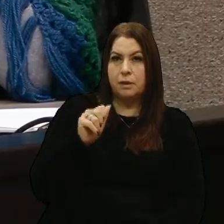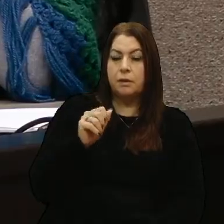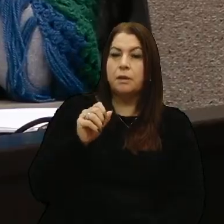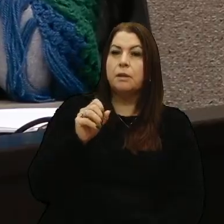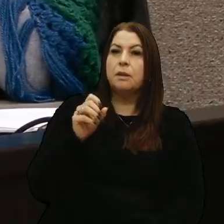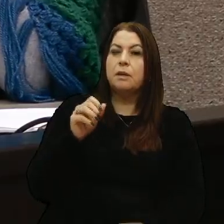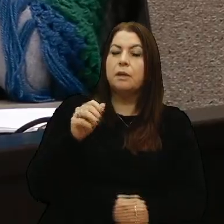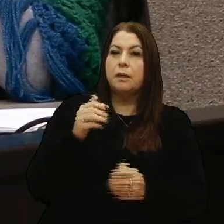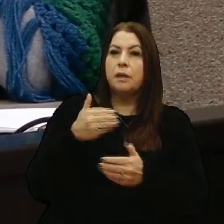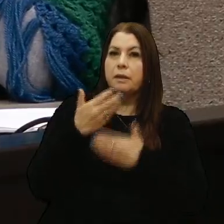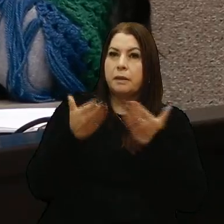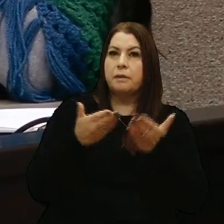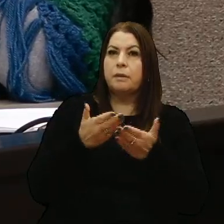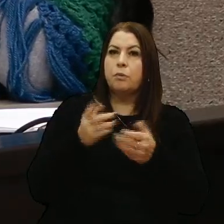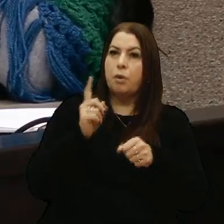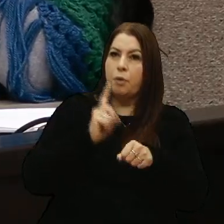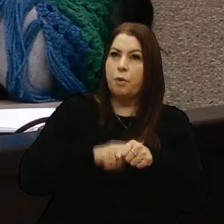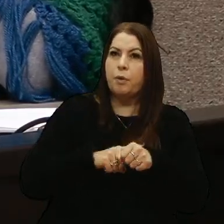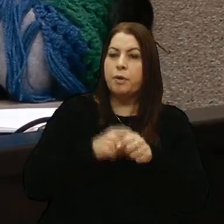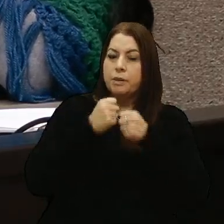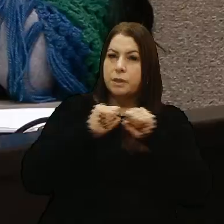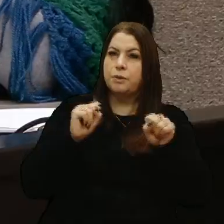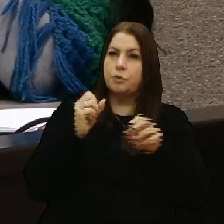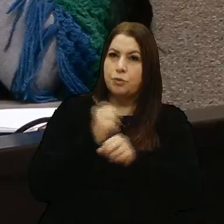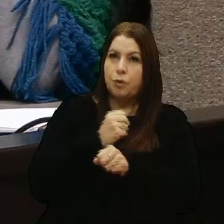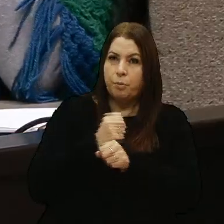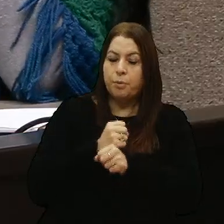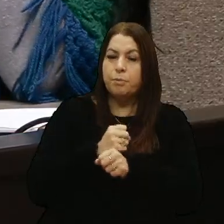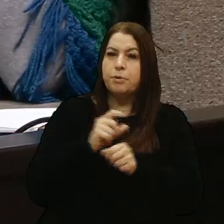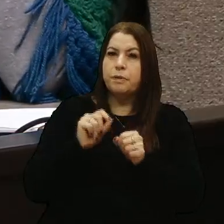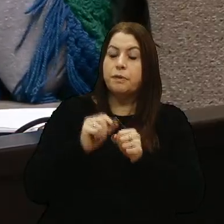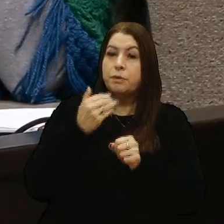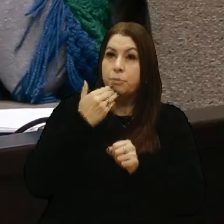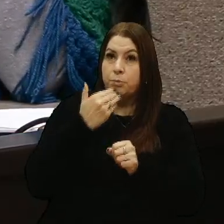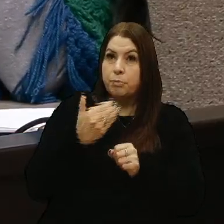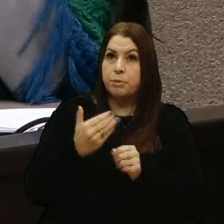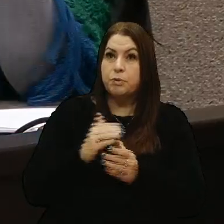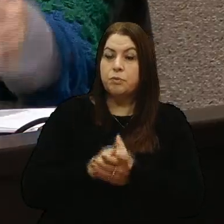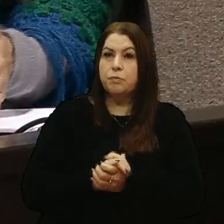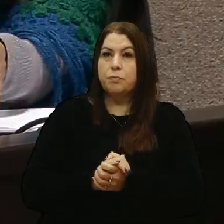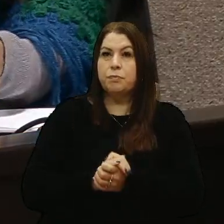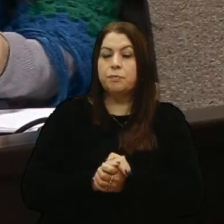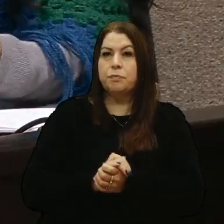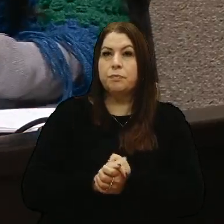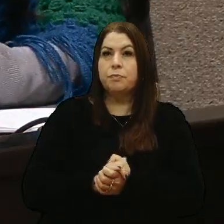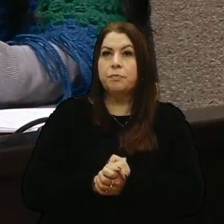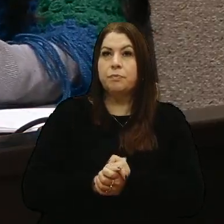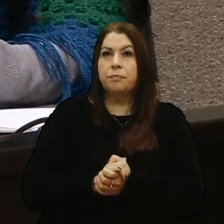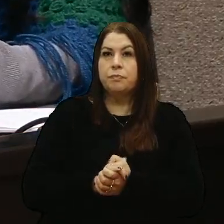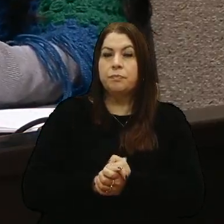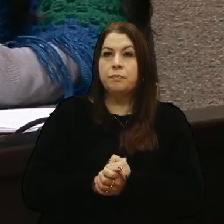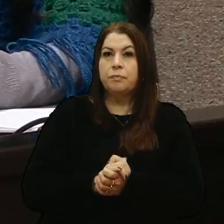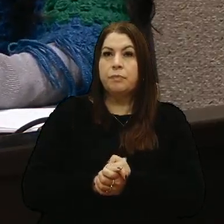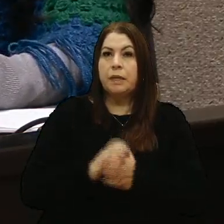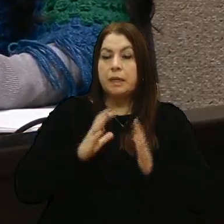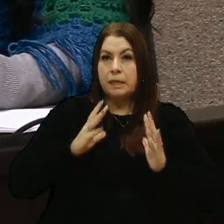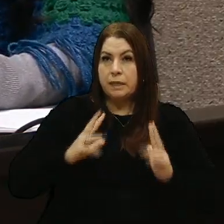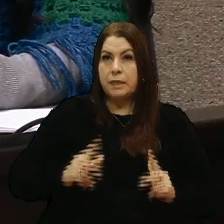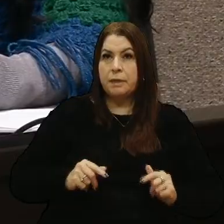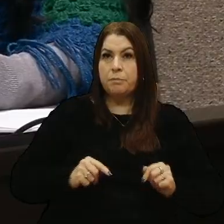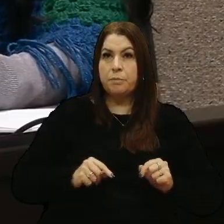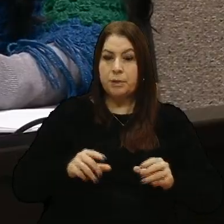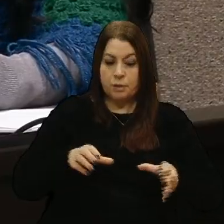lá na Secretaria de Obras, que a gente fez a solicitação para ser limpa a questão